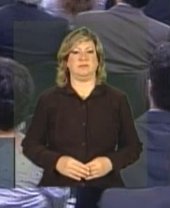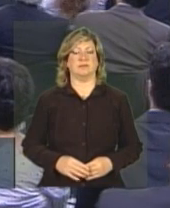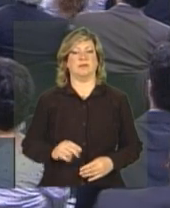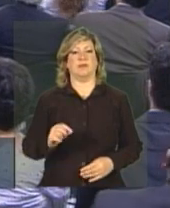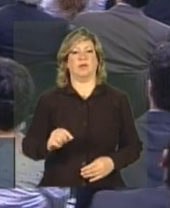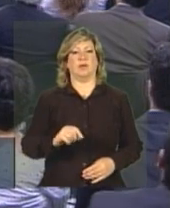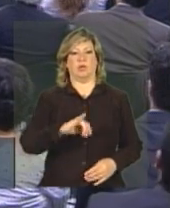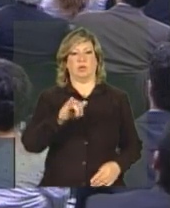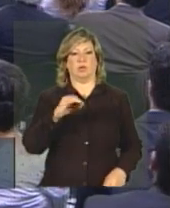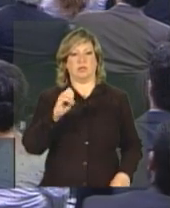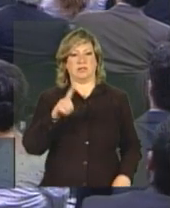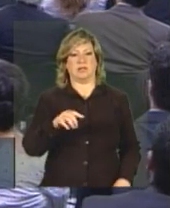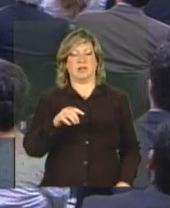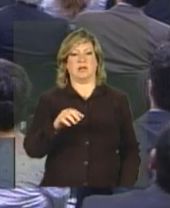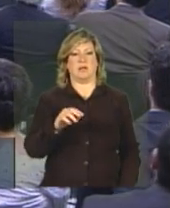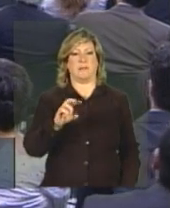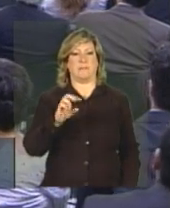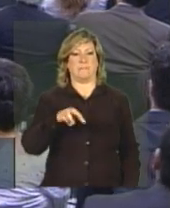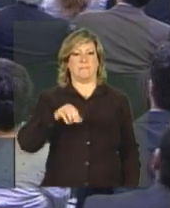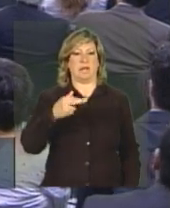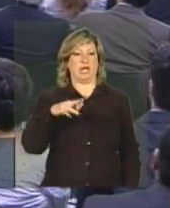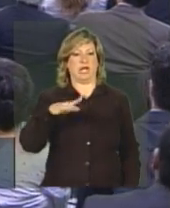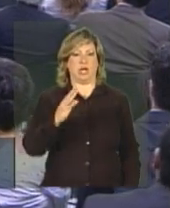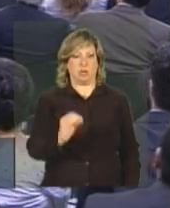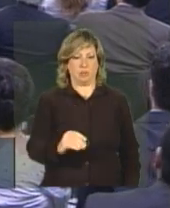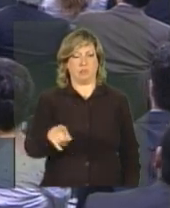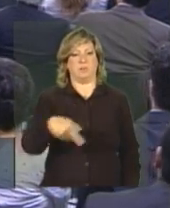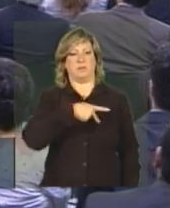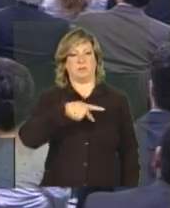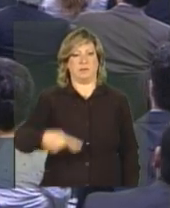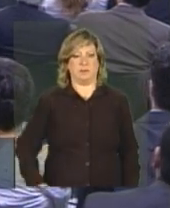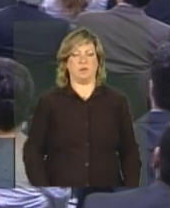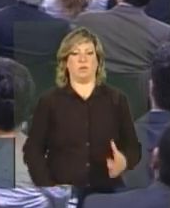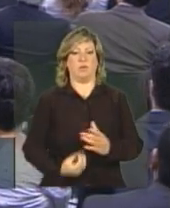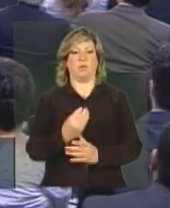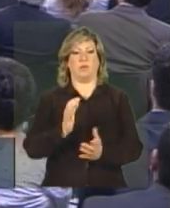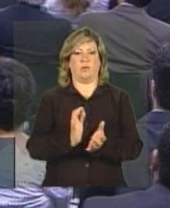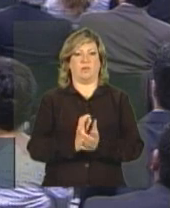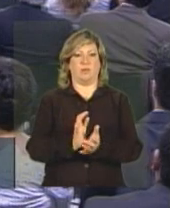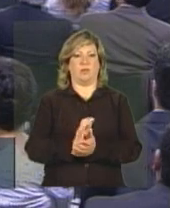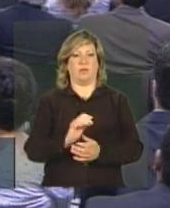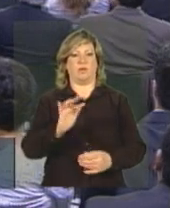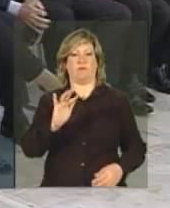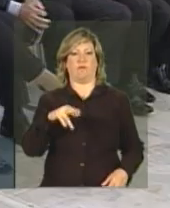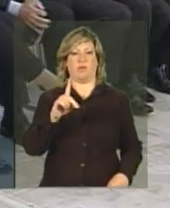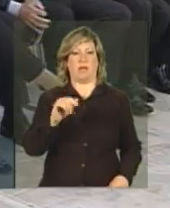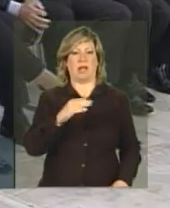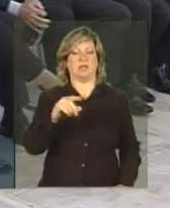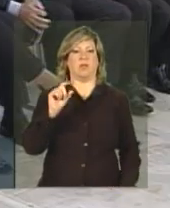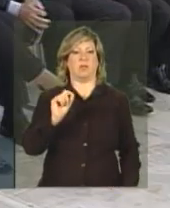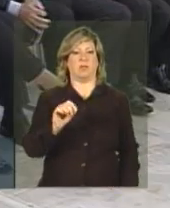José Roberto Marinho, presidente da Fundação Roberto Marinho,